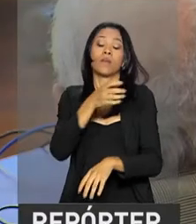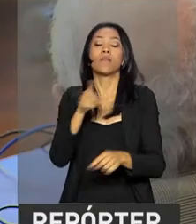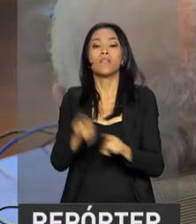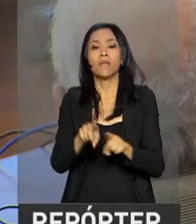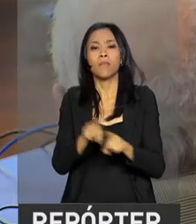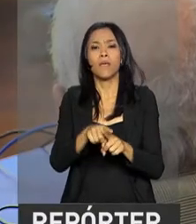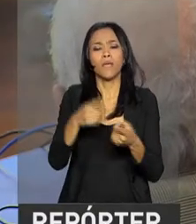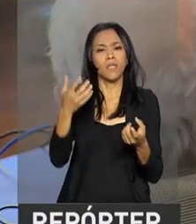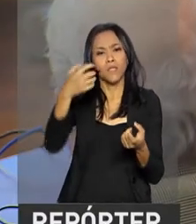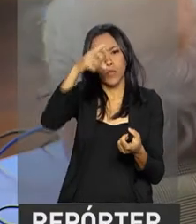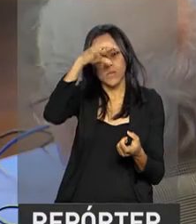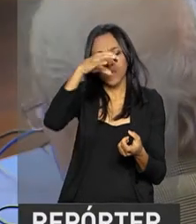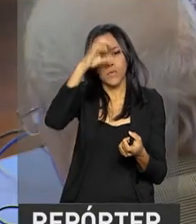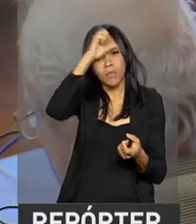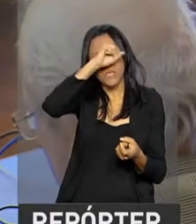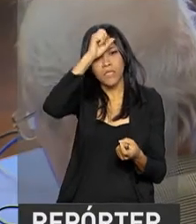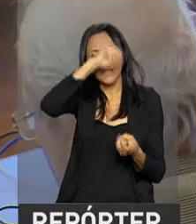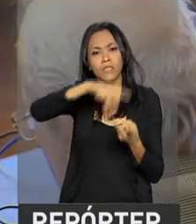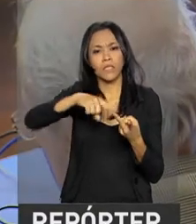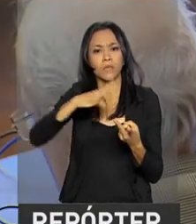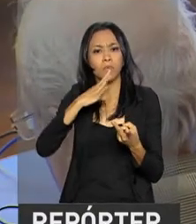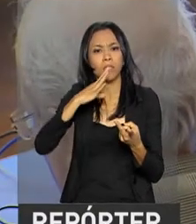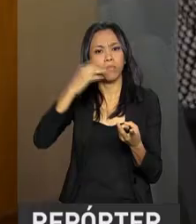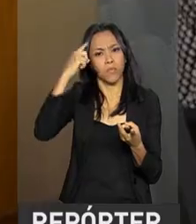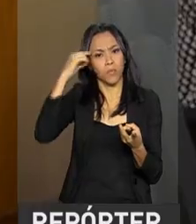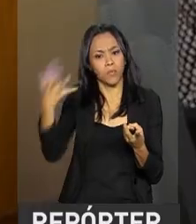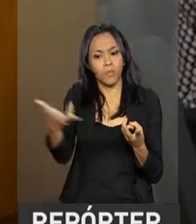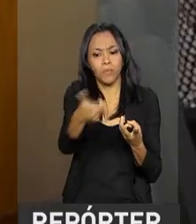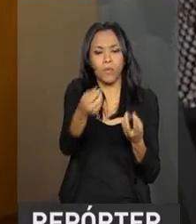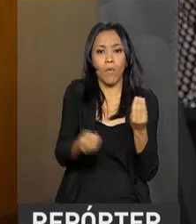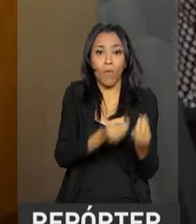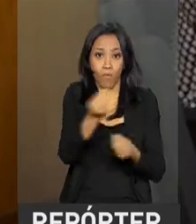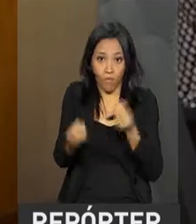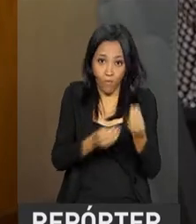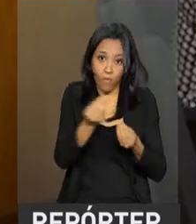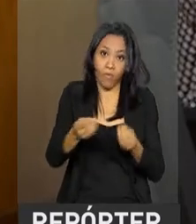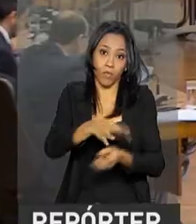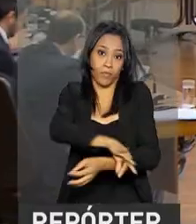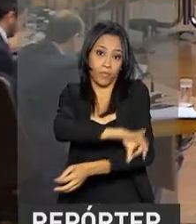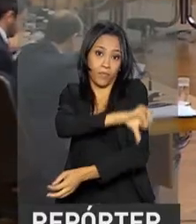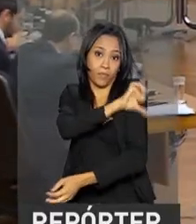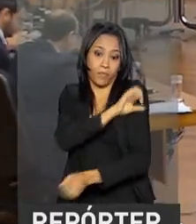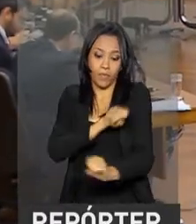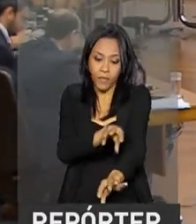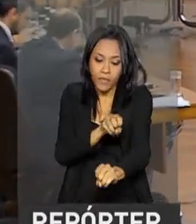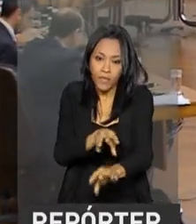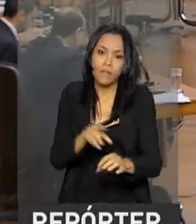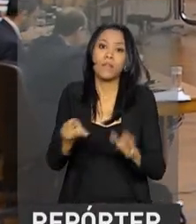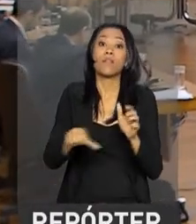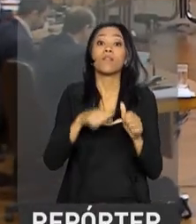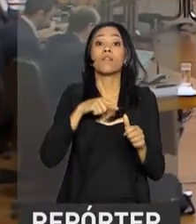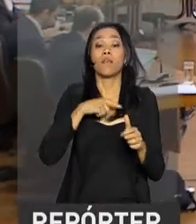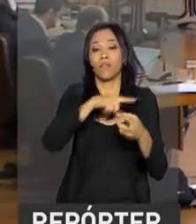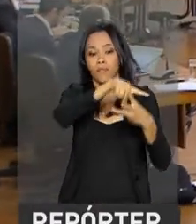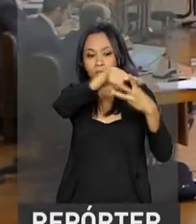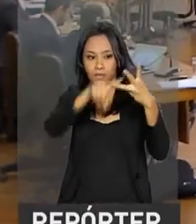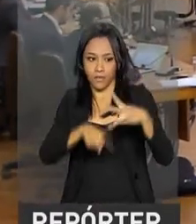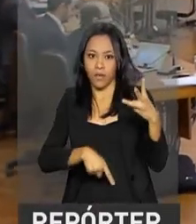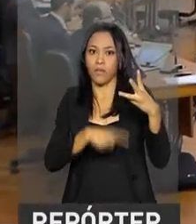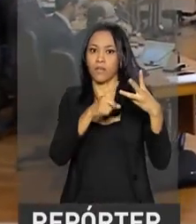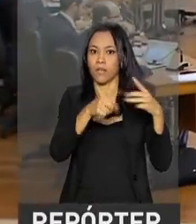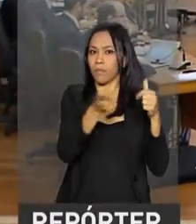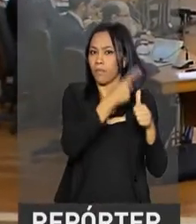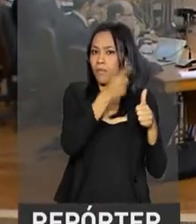e habilidades para os estudantes da educação infantil e do ensino fundamental. A base teve 3 versões oficiais.